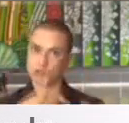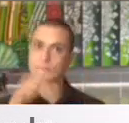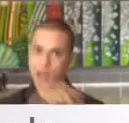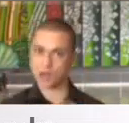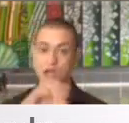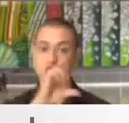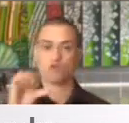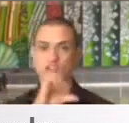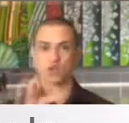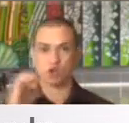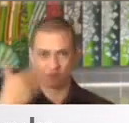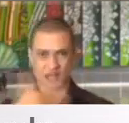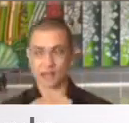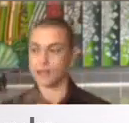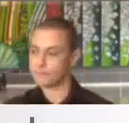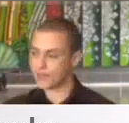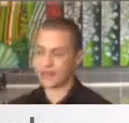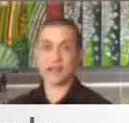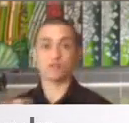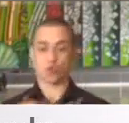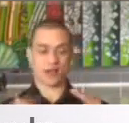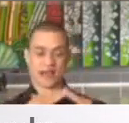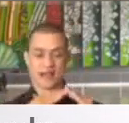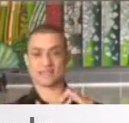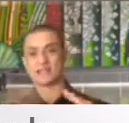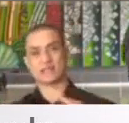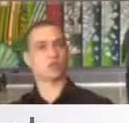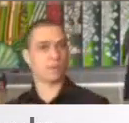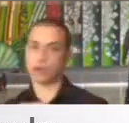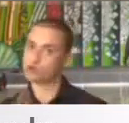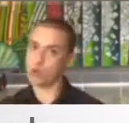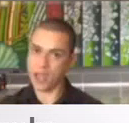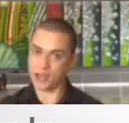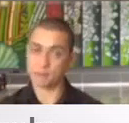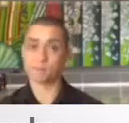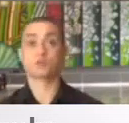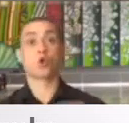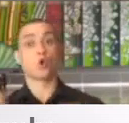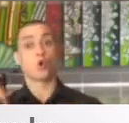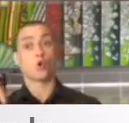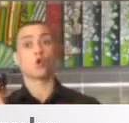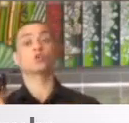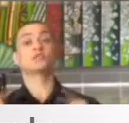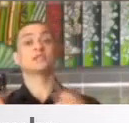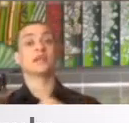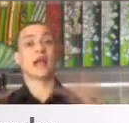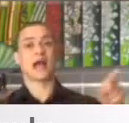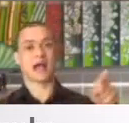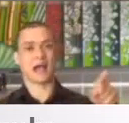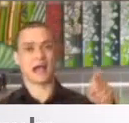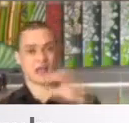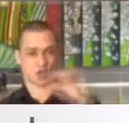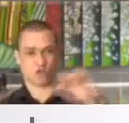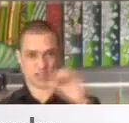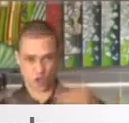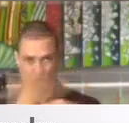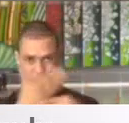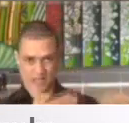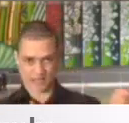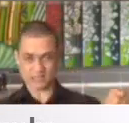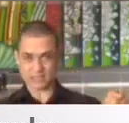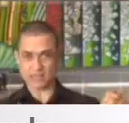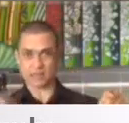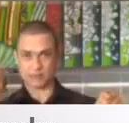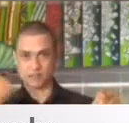a busca e leva de casa até o trabalho. Então, nós recebemos agora uma doação da própria 99 Táxi, que havia